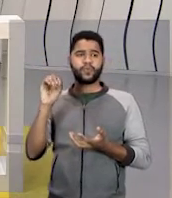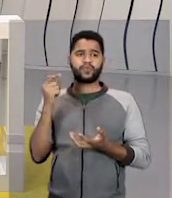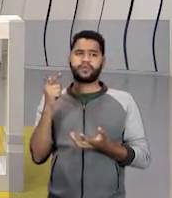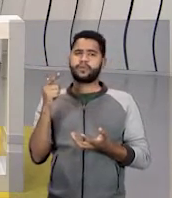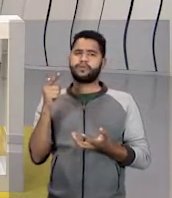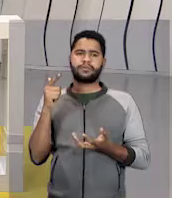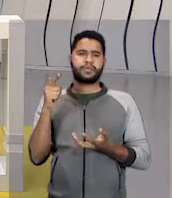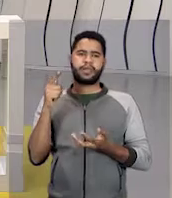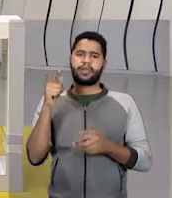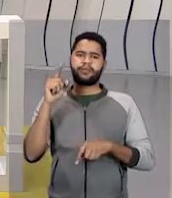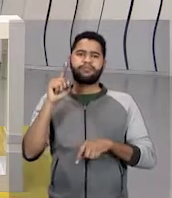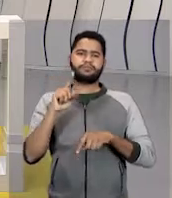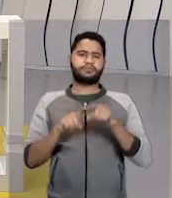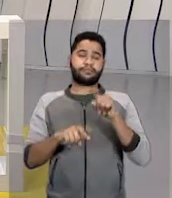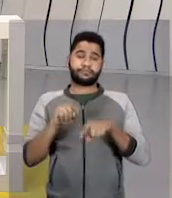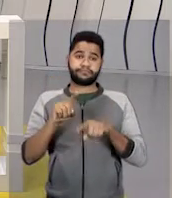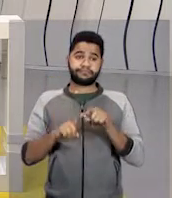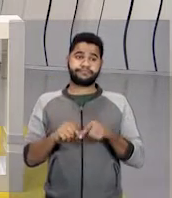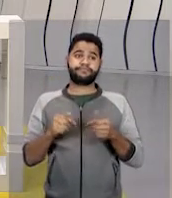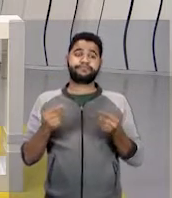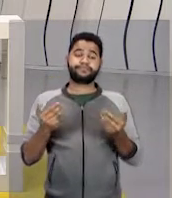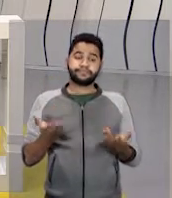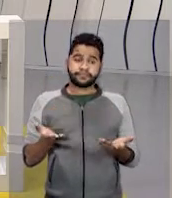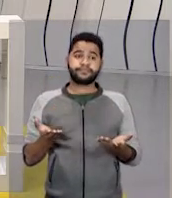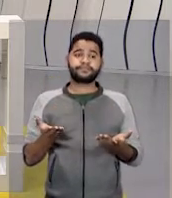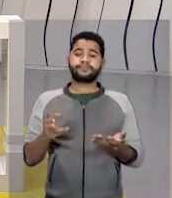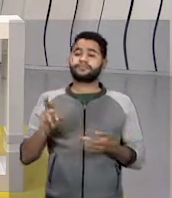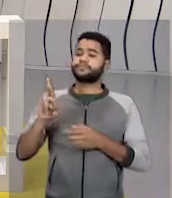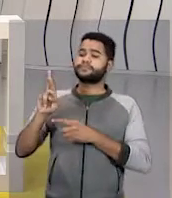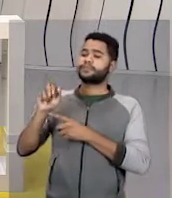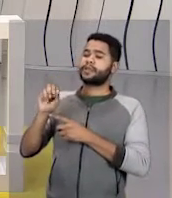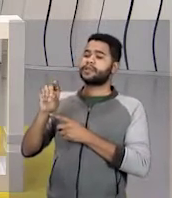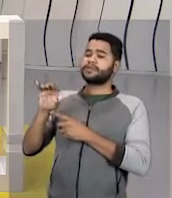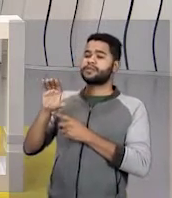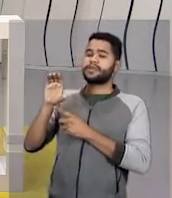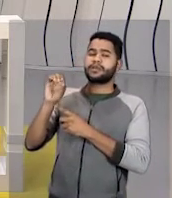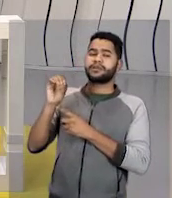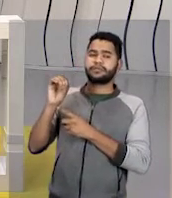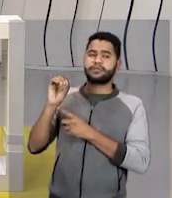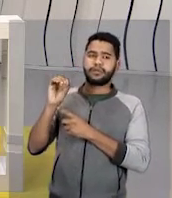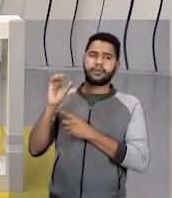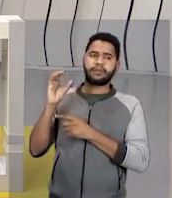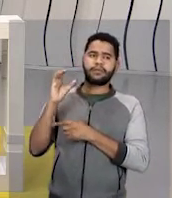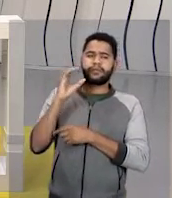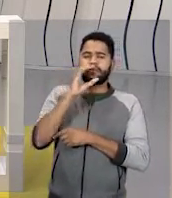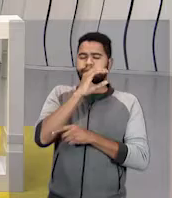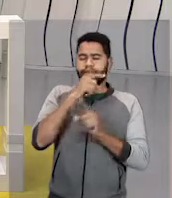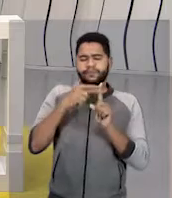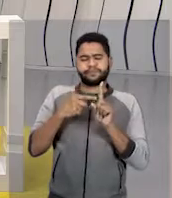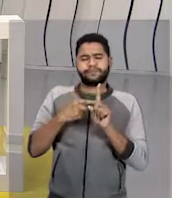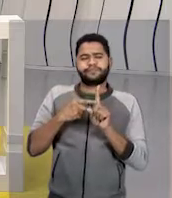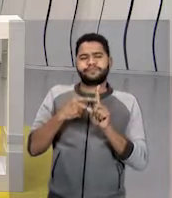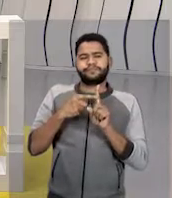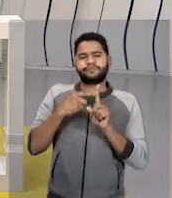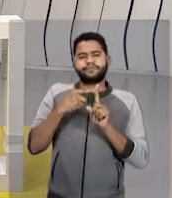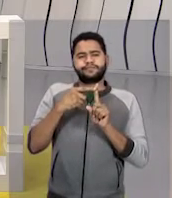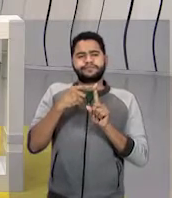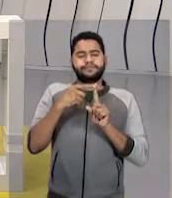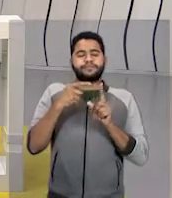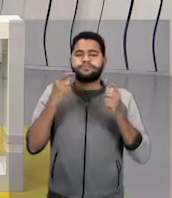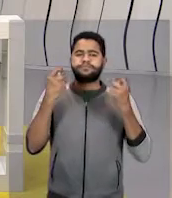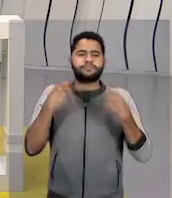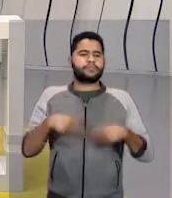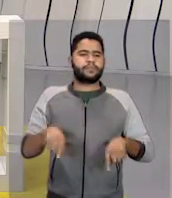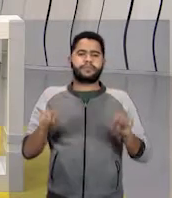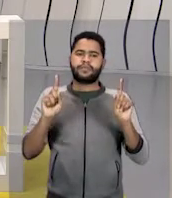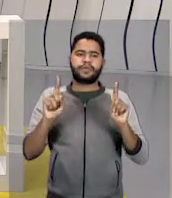existe matéria. Então, a radiação térmica é a energia térmica que não